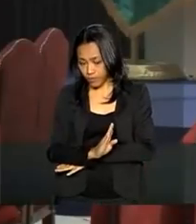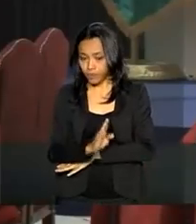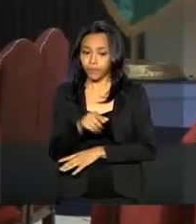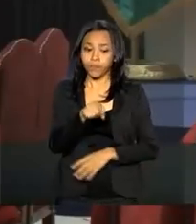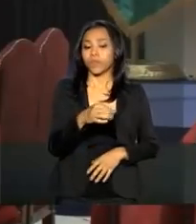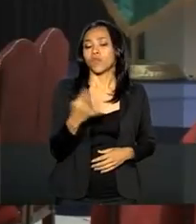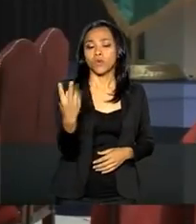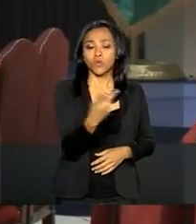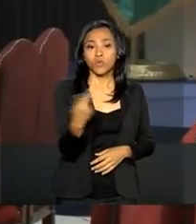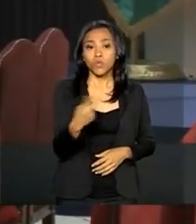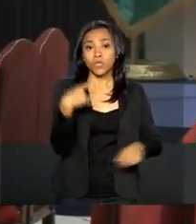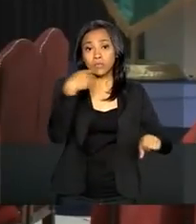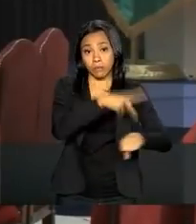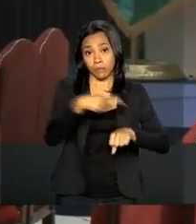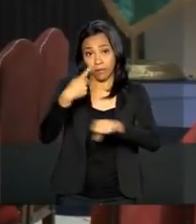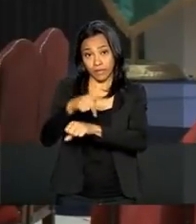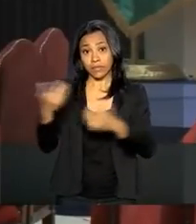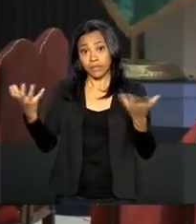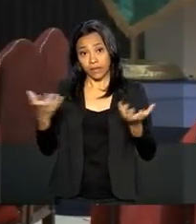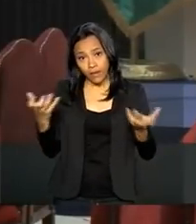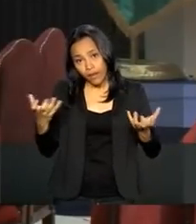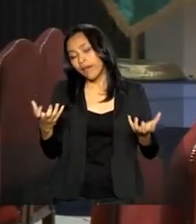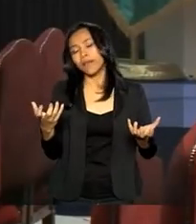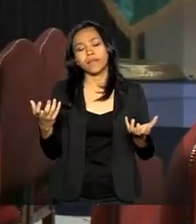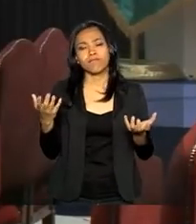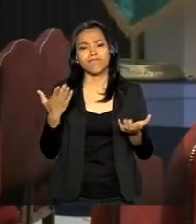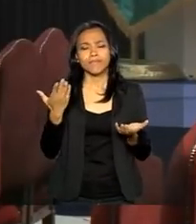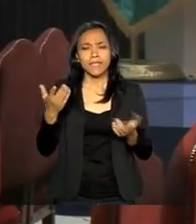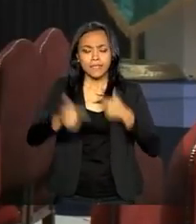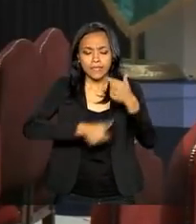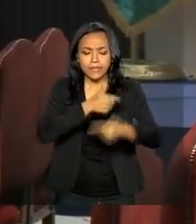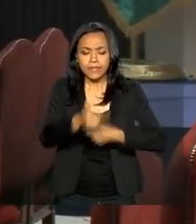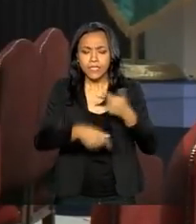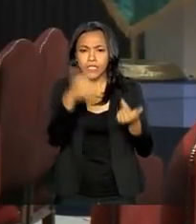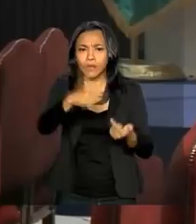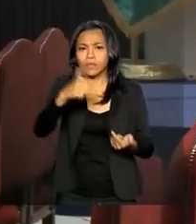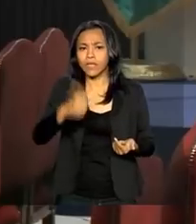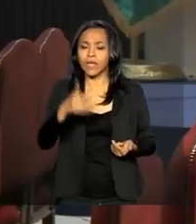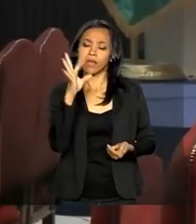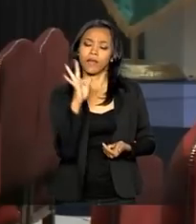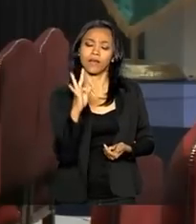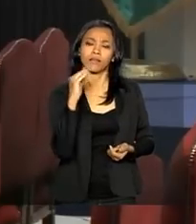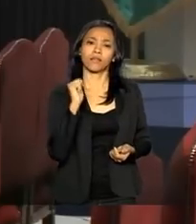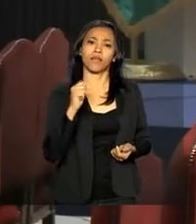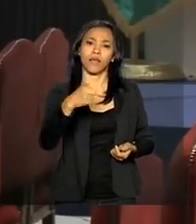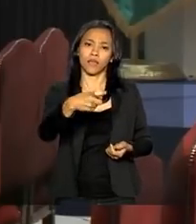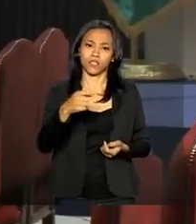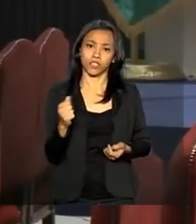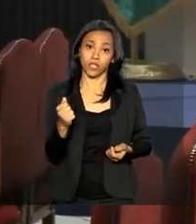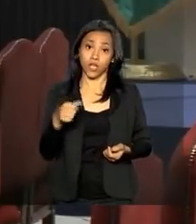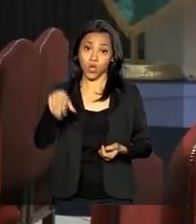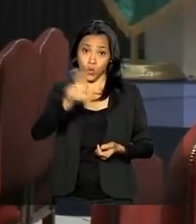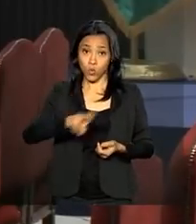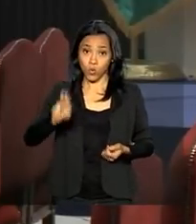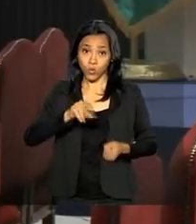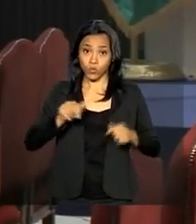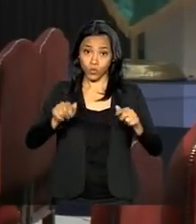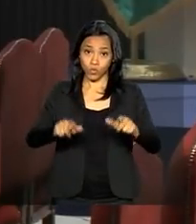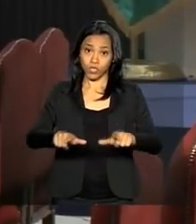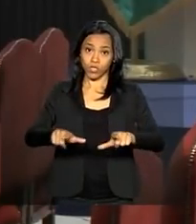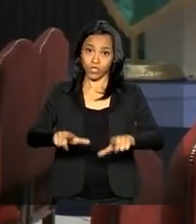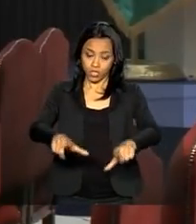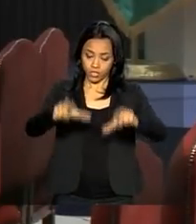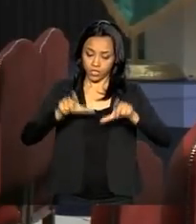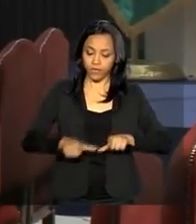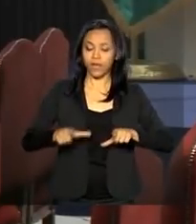ampliar as relações em áreas que não envolvem taxas de comércio exterior o uso de certificados de origem digital na